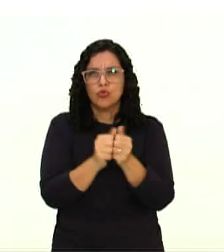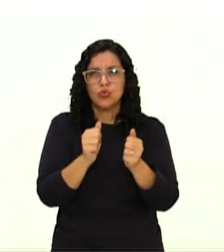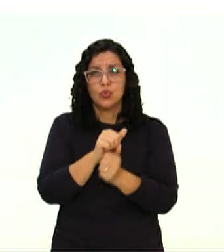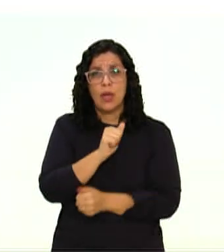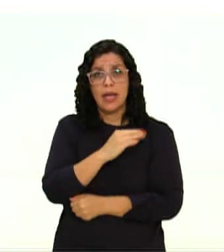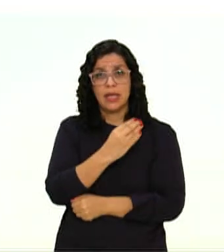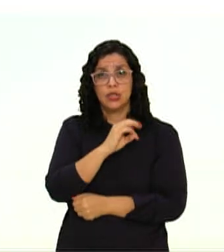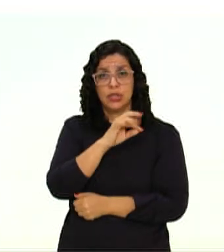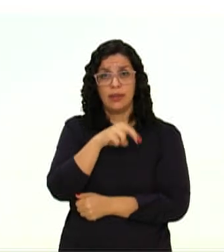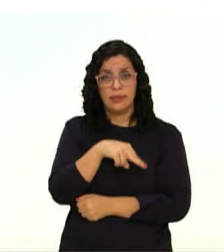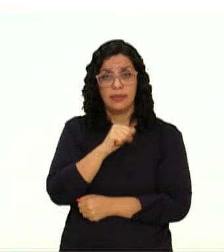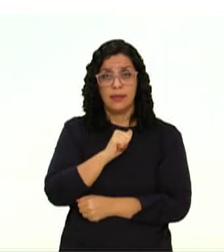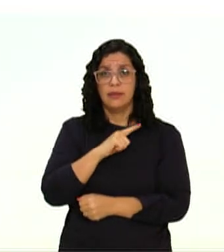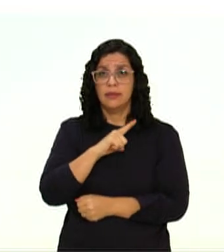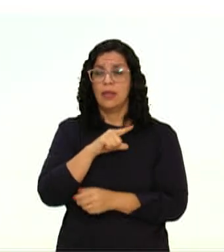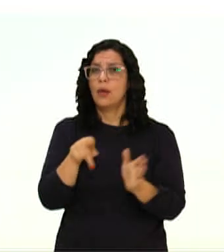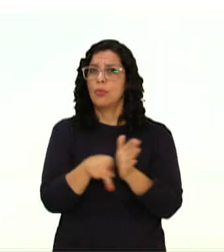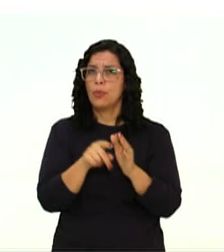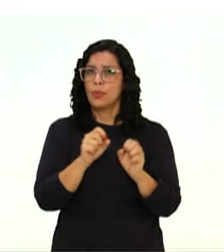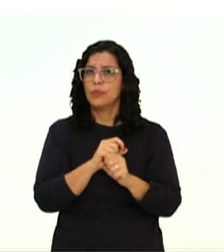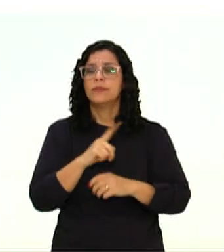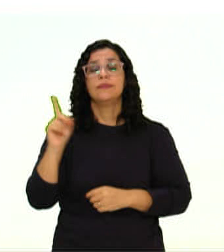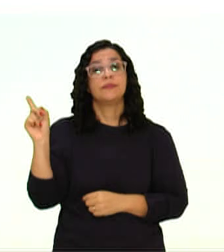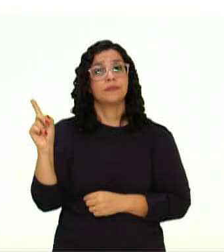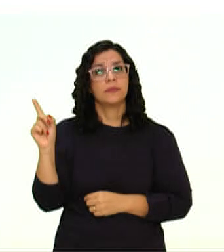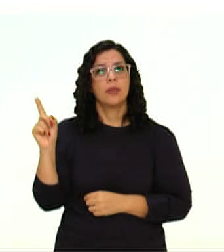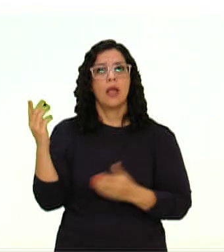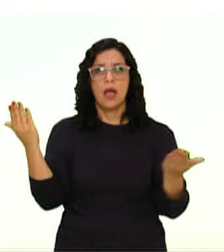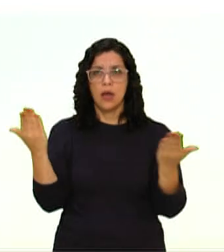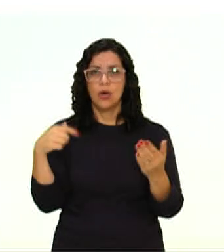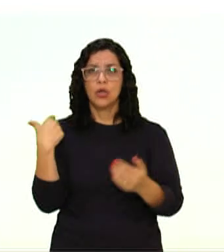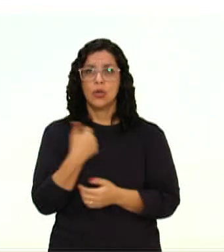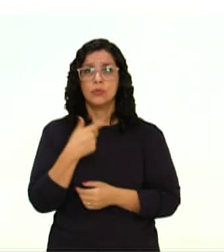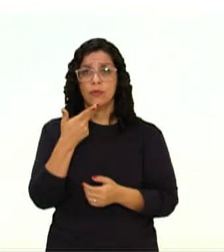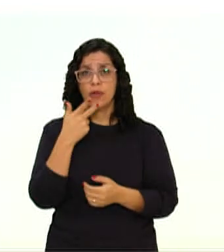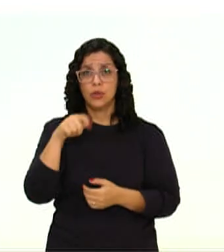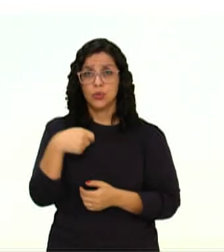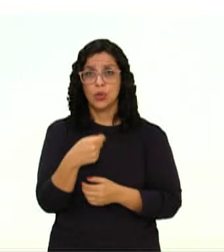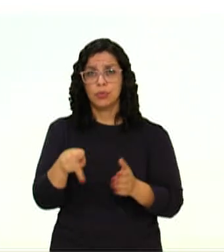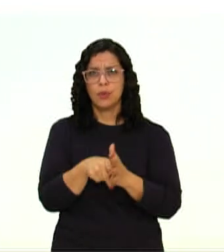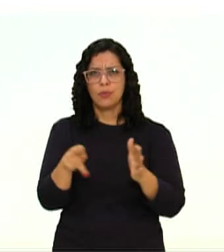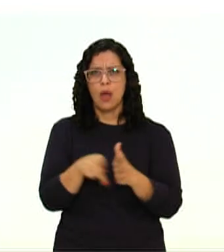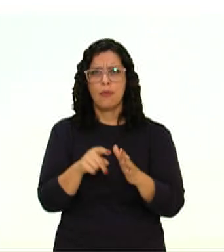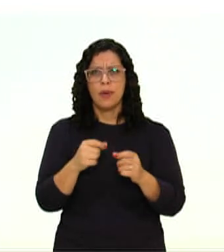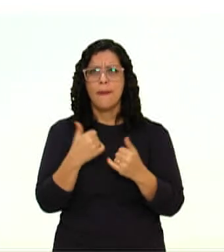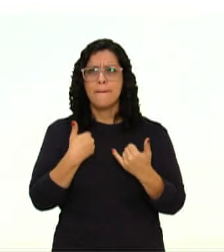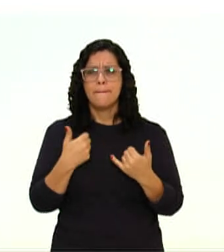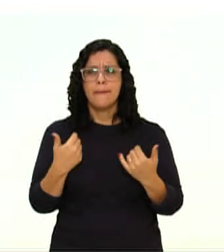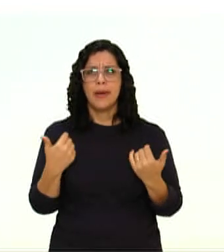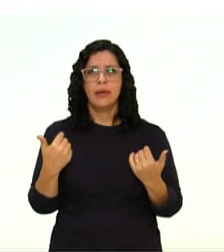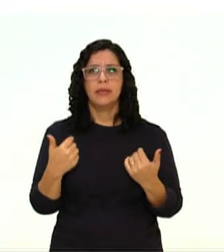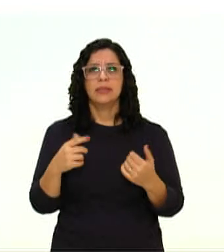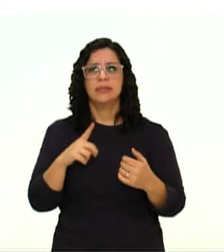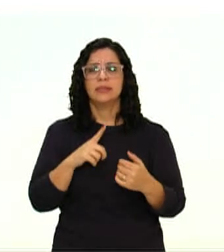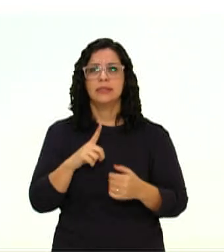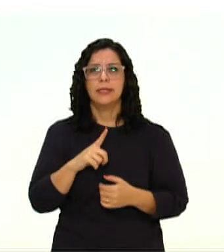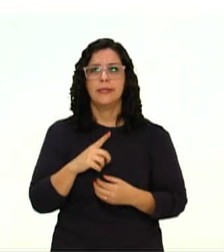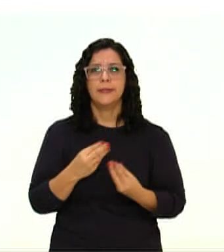actina, tá? Ou seja, filamentos finos de actina. E aí os filamentos grossos, né,